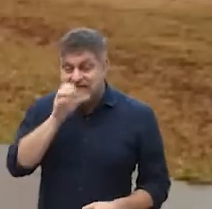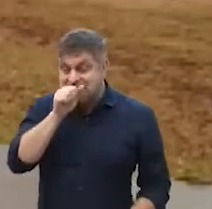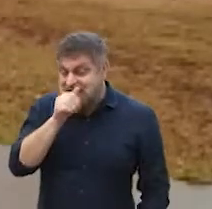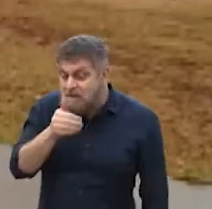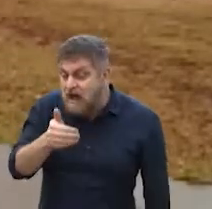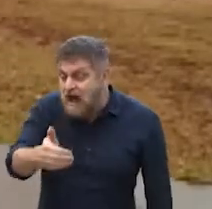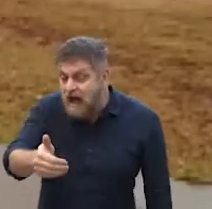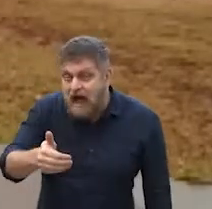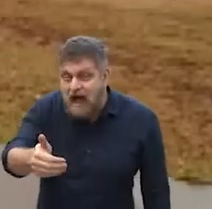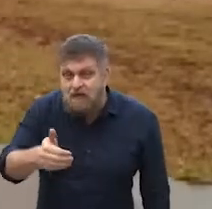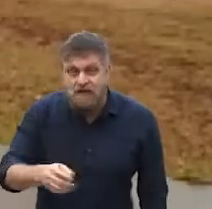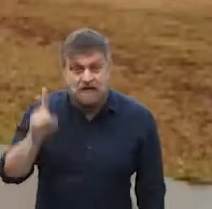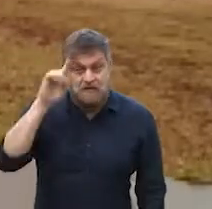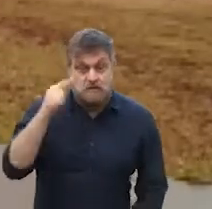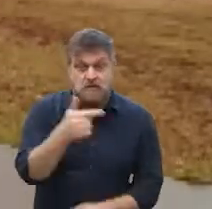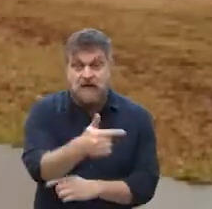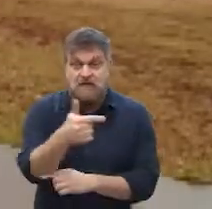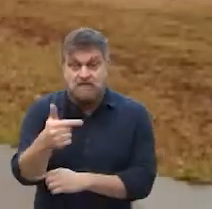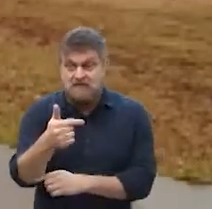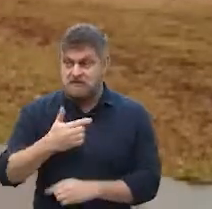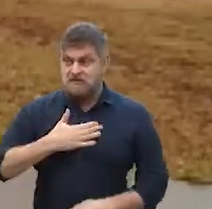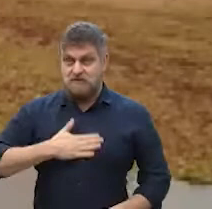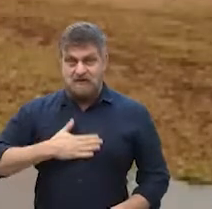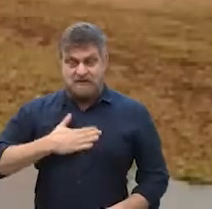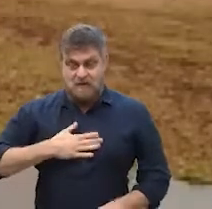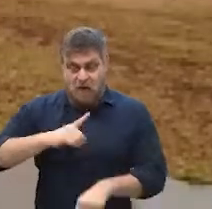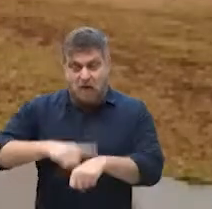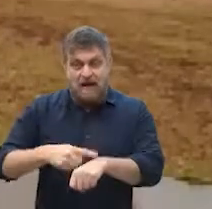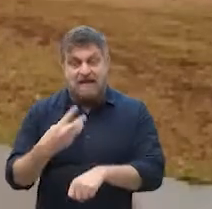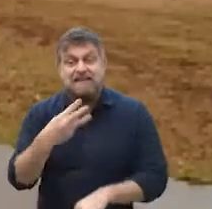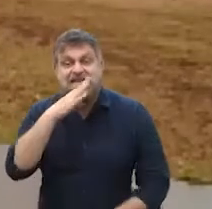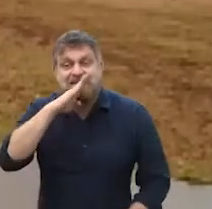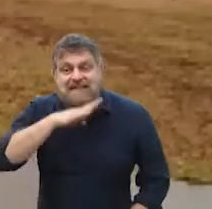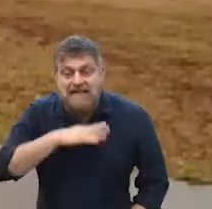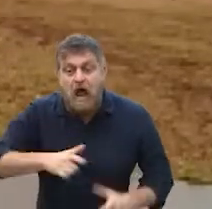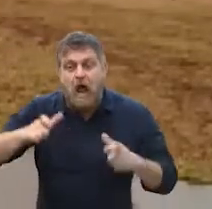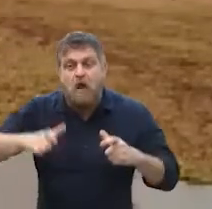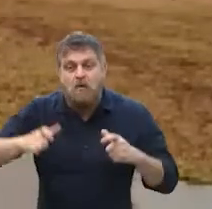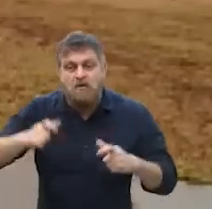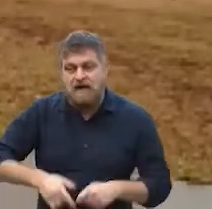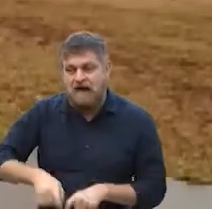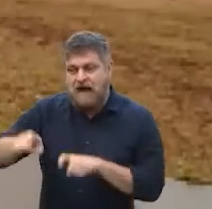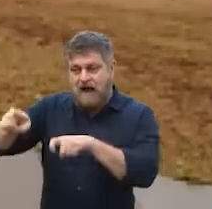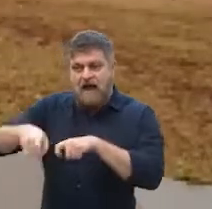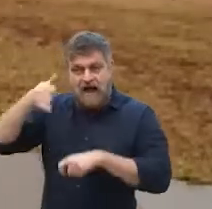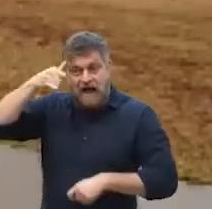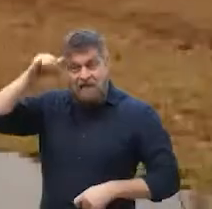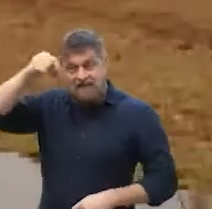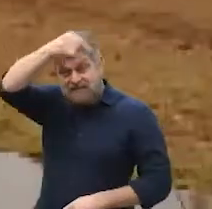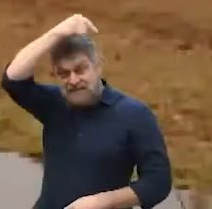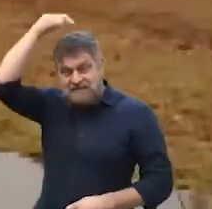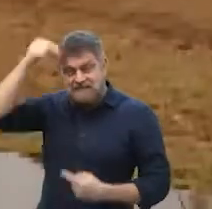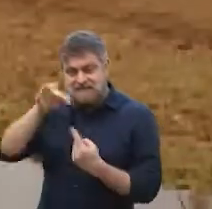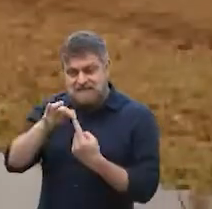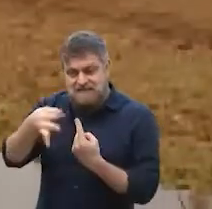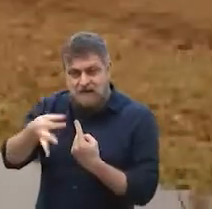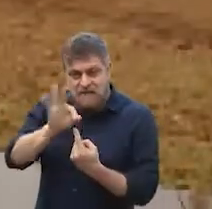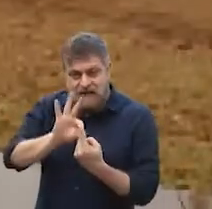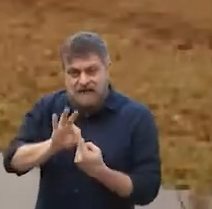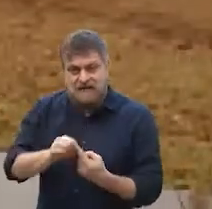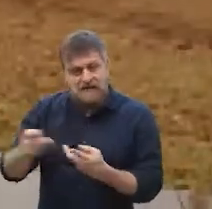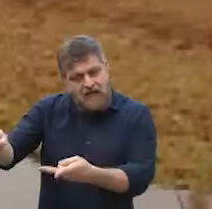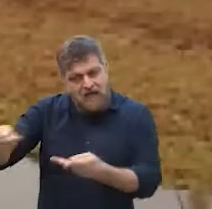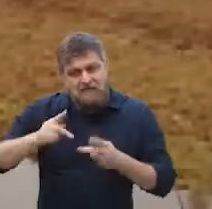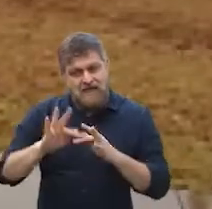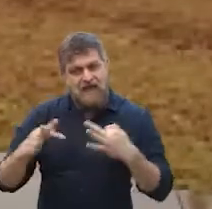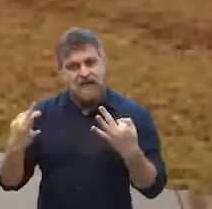próximo sábado, 22/8, às 15 horas, na Fazenda Santa Margarida. Compareça e